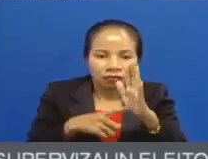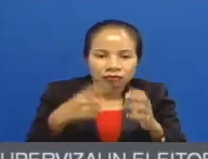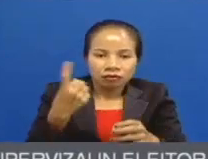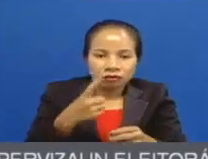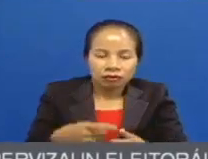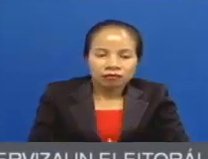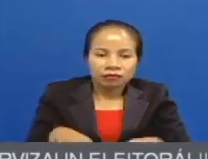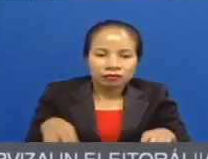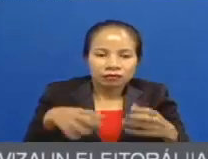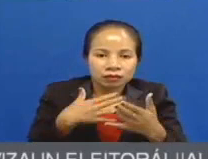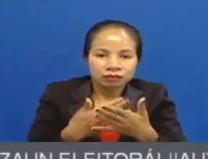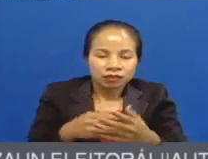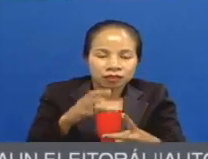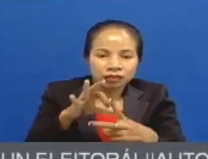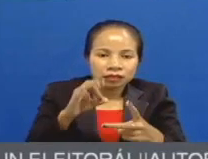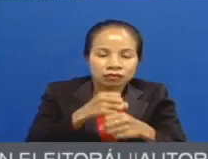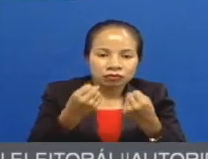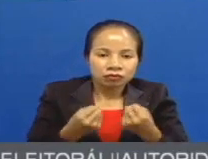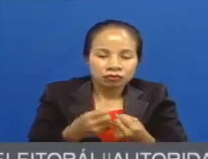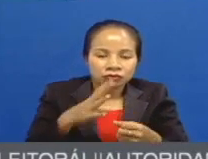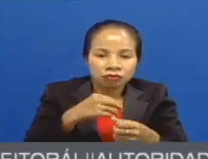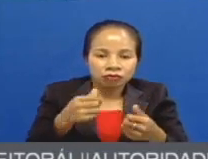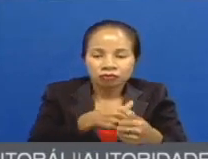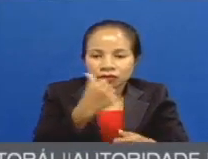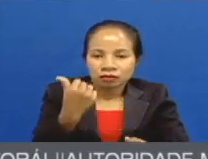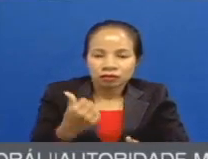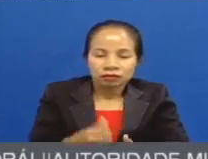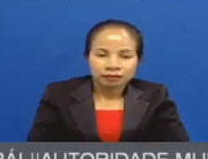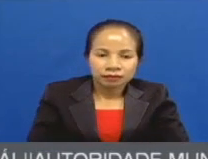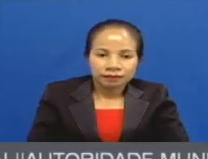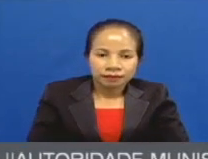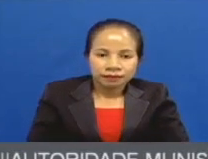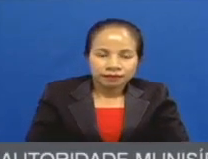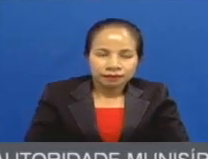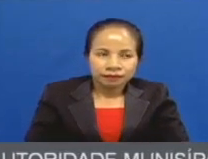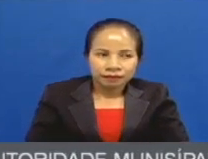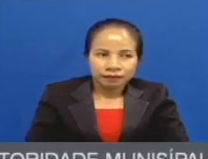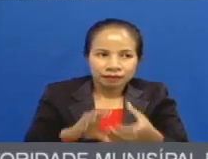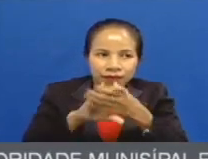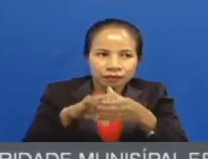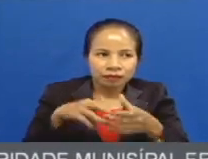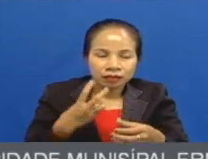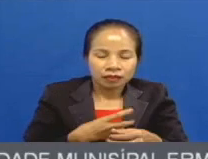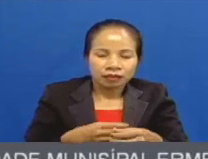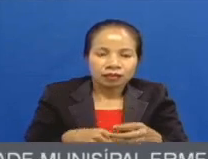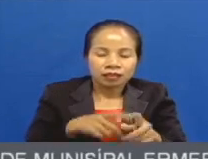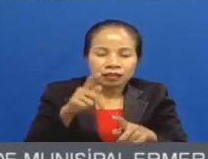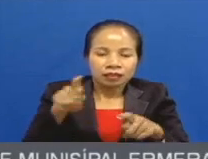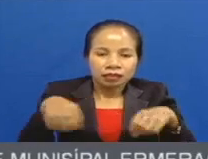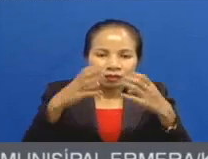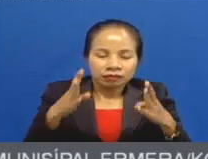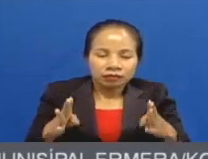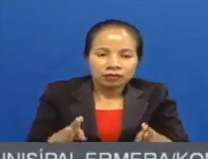em profissionalismo e a eleição suco no Selutan. Parabéns a Itanini, a brigadista Sera Nebema,